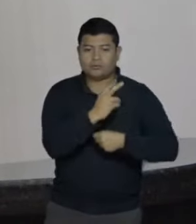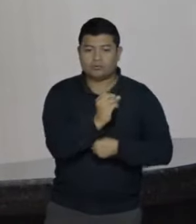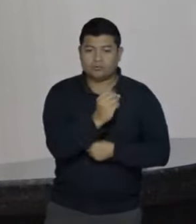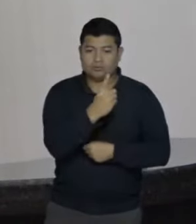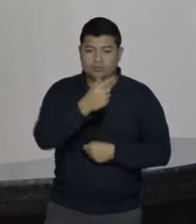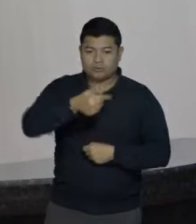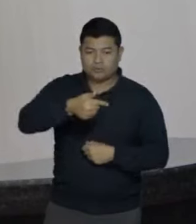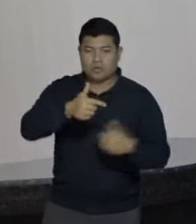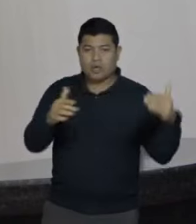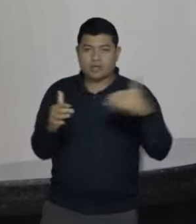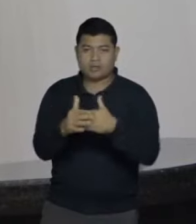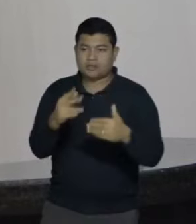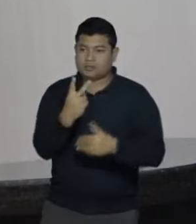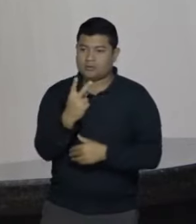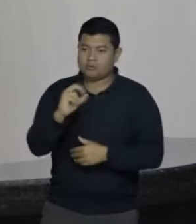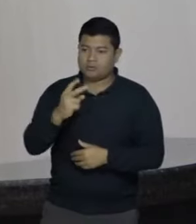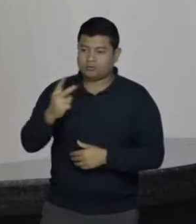2022